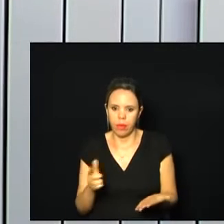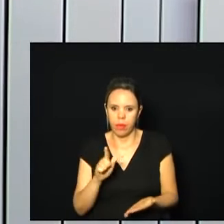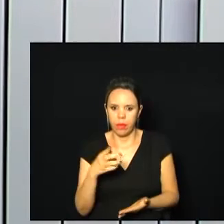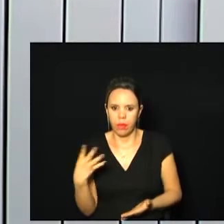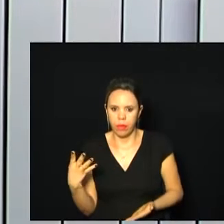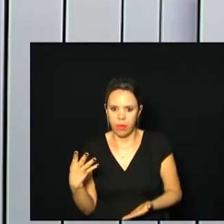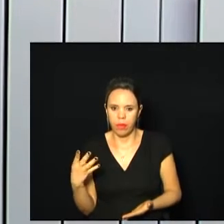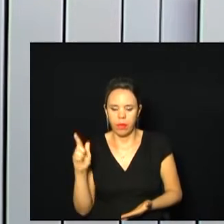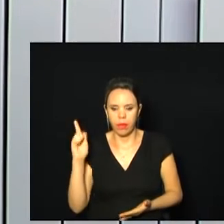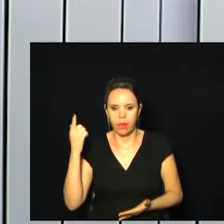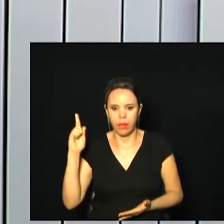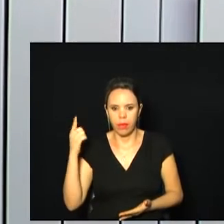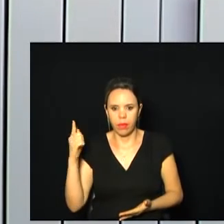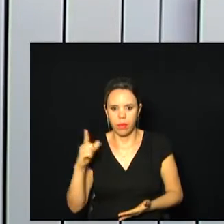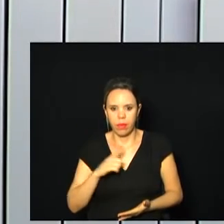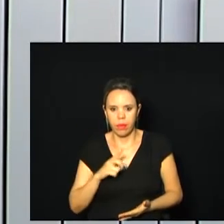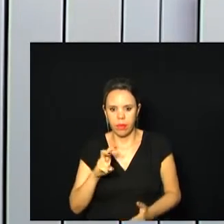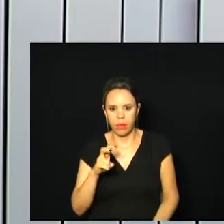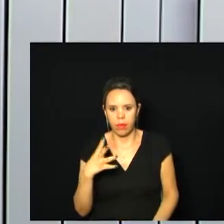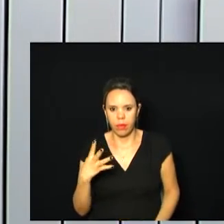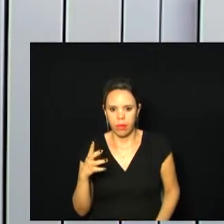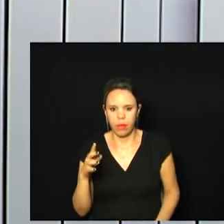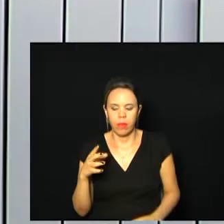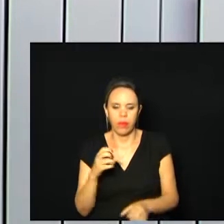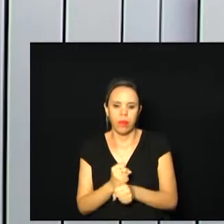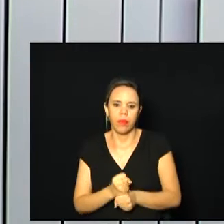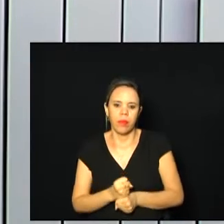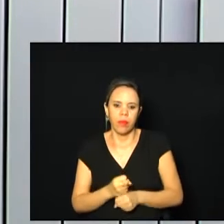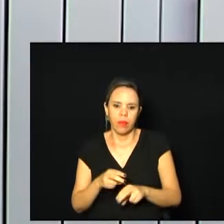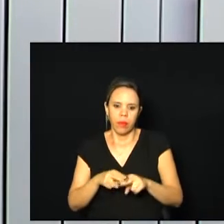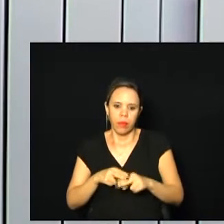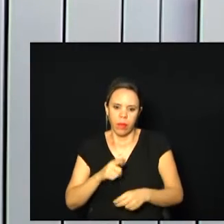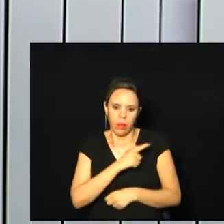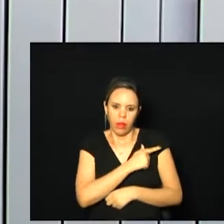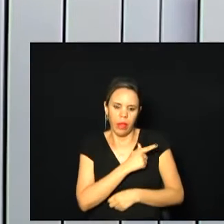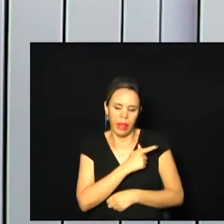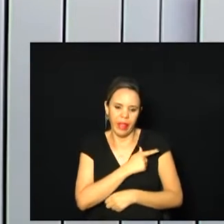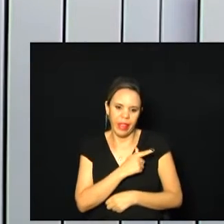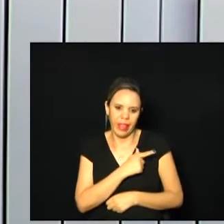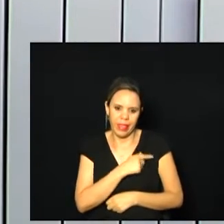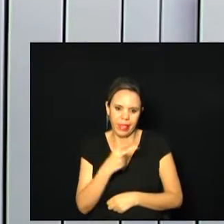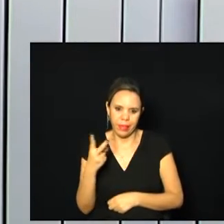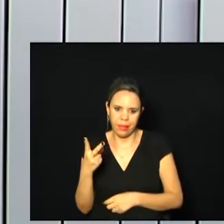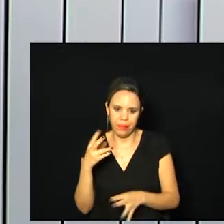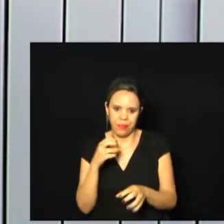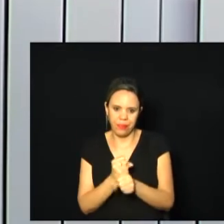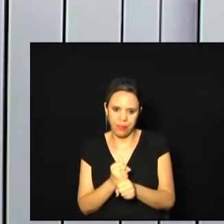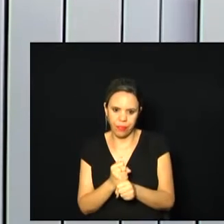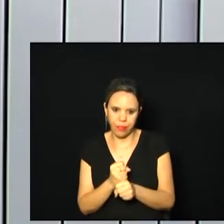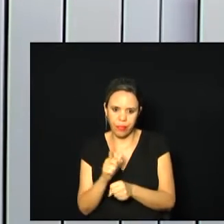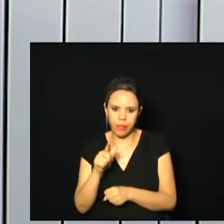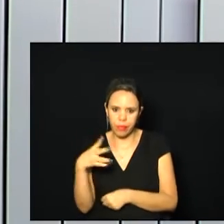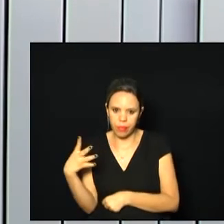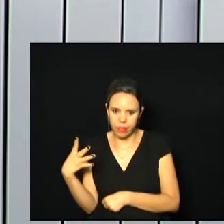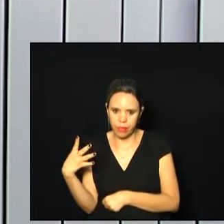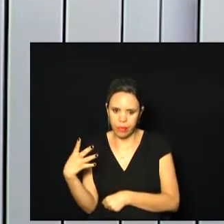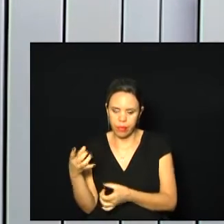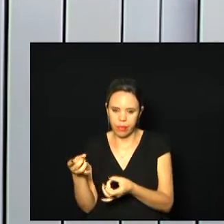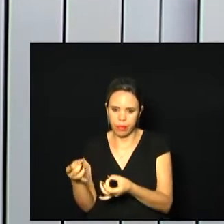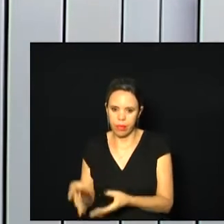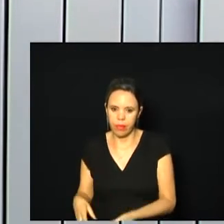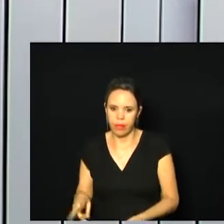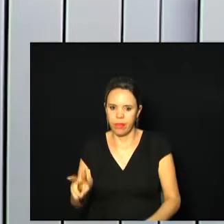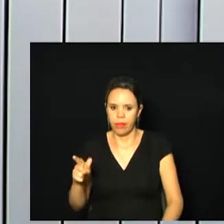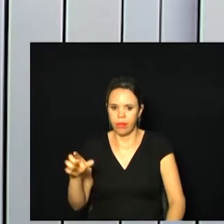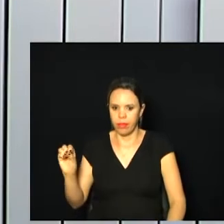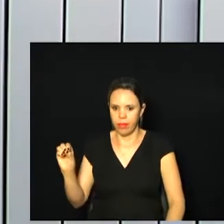G4 é o Goiás, que tem 54 pontos. Portanto, o Guarani está a 2 pontos do G4, deixou o Vasco lá